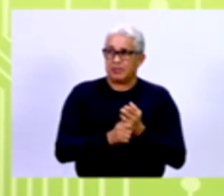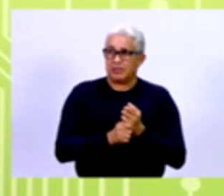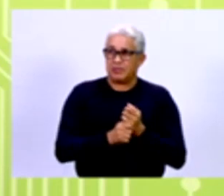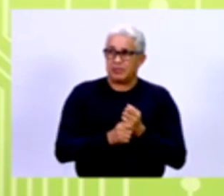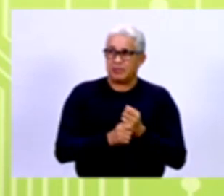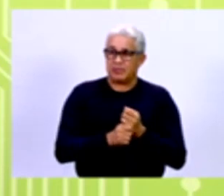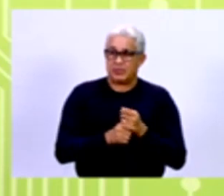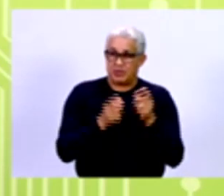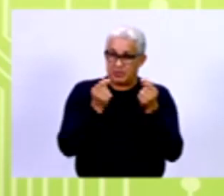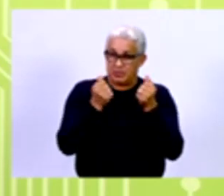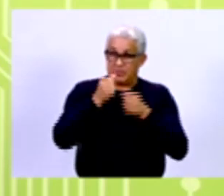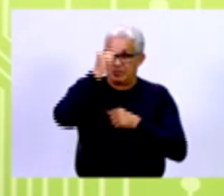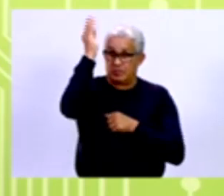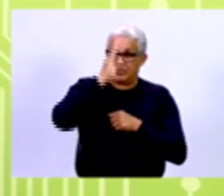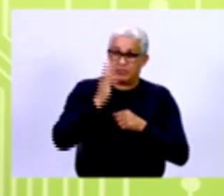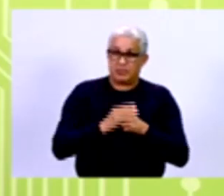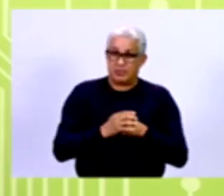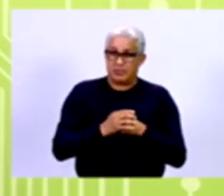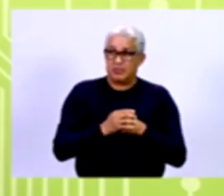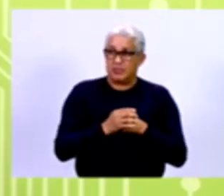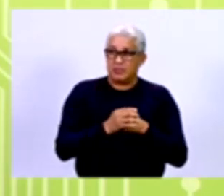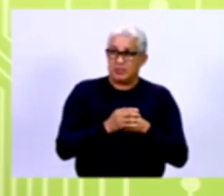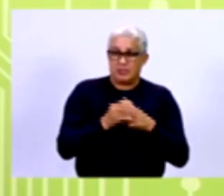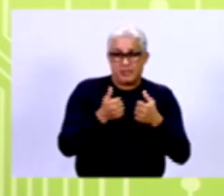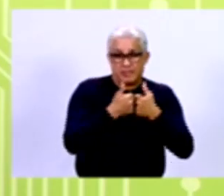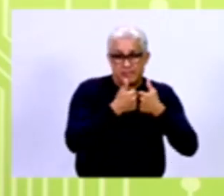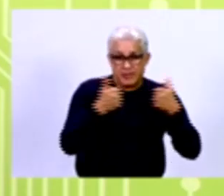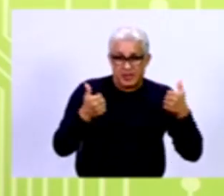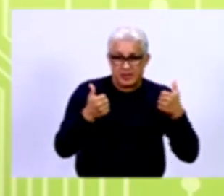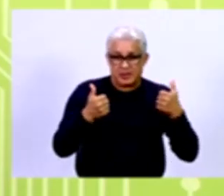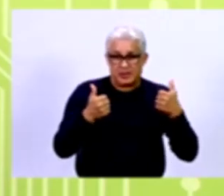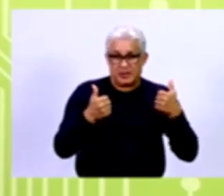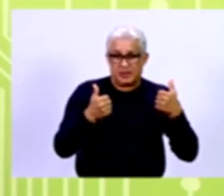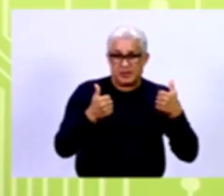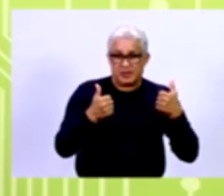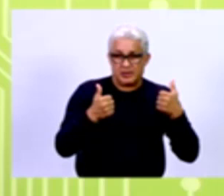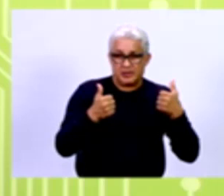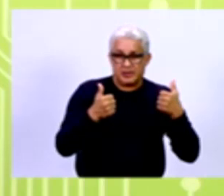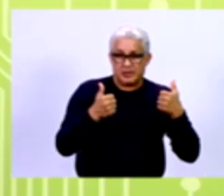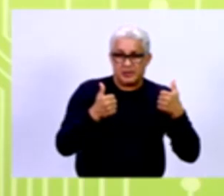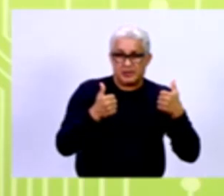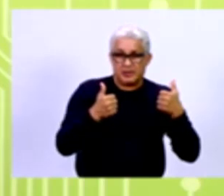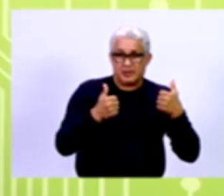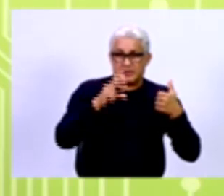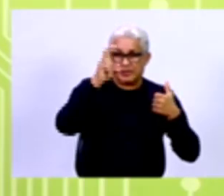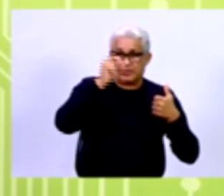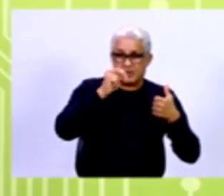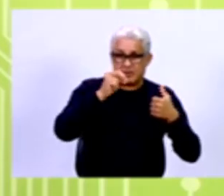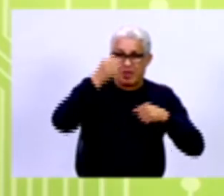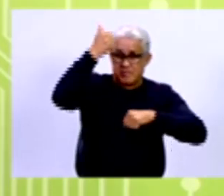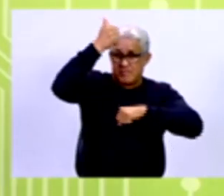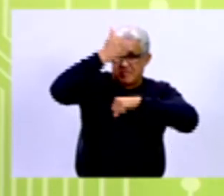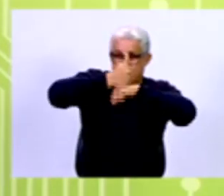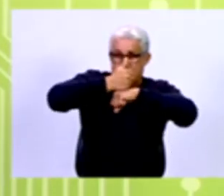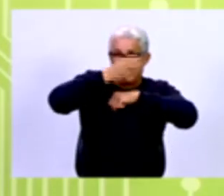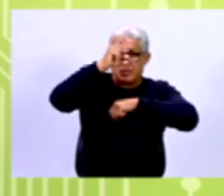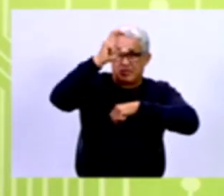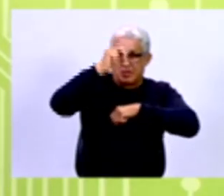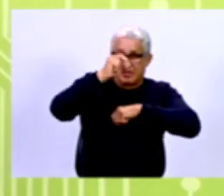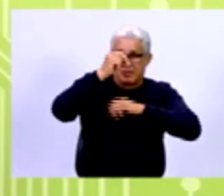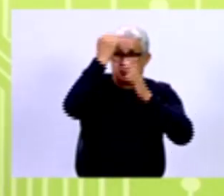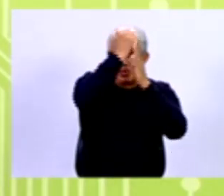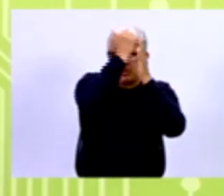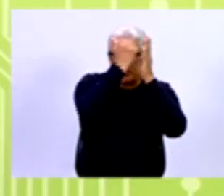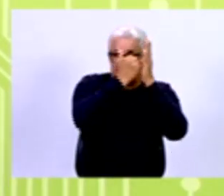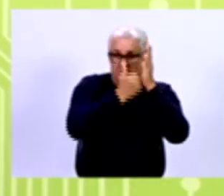conduziu a economia brasileira de um patamar próximo do 50º lugar no mundo para entre as 10